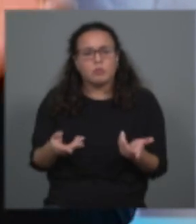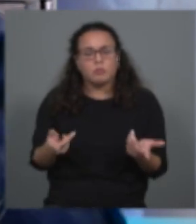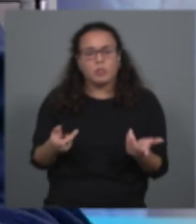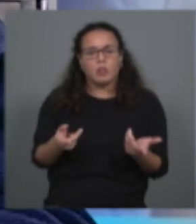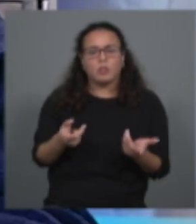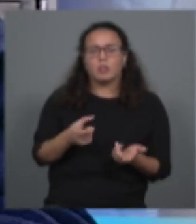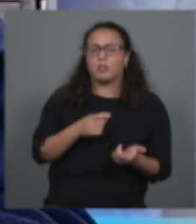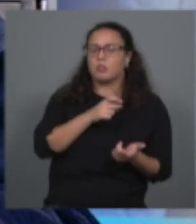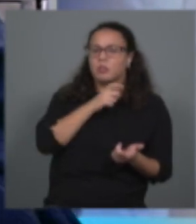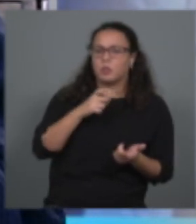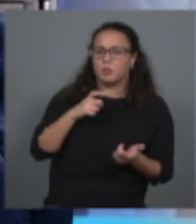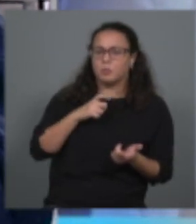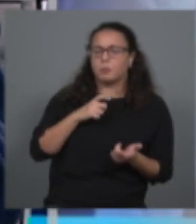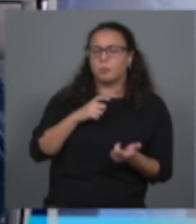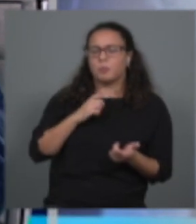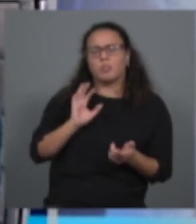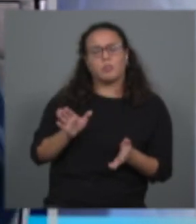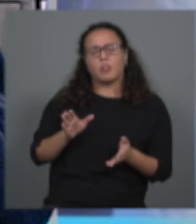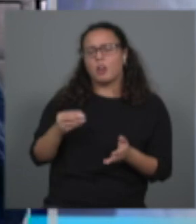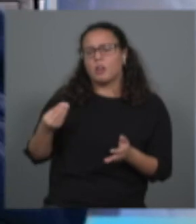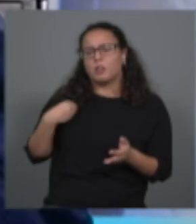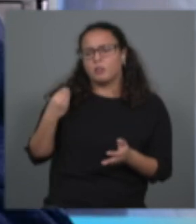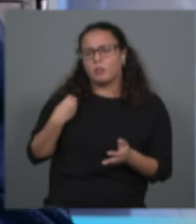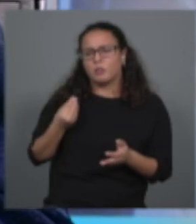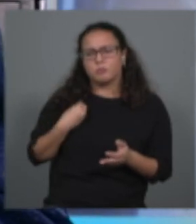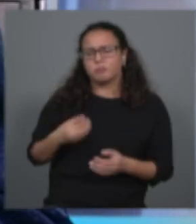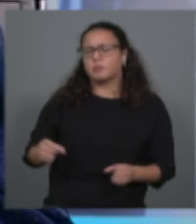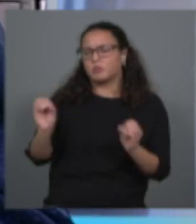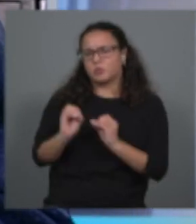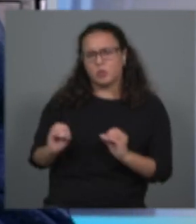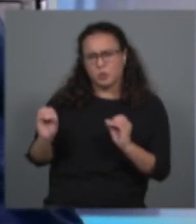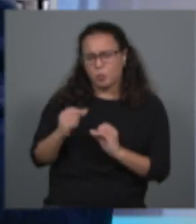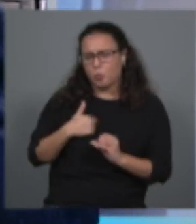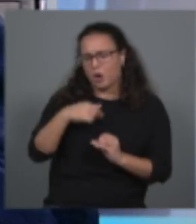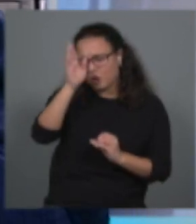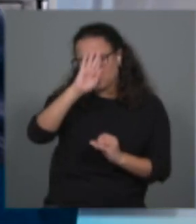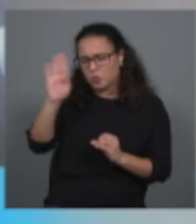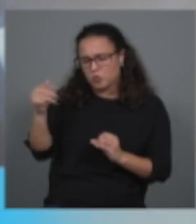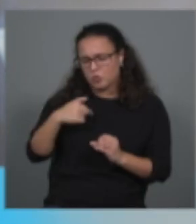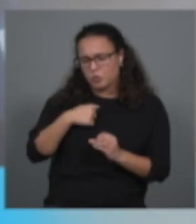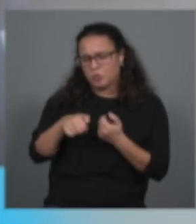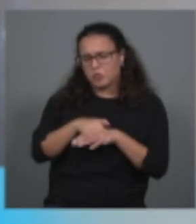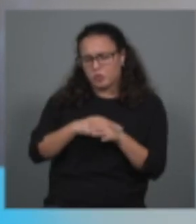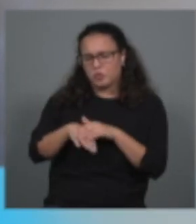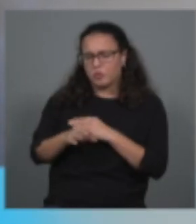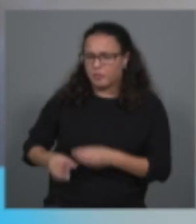vai-lhe fazer muito bem. Mas era isto continuamente, em todo o lado. Era um dar e um